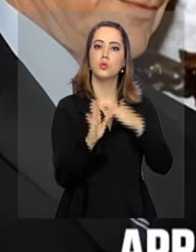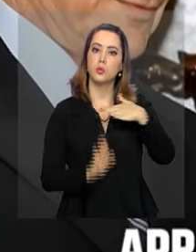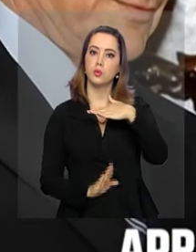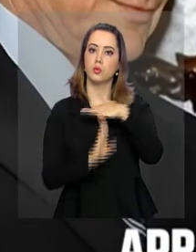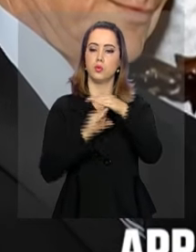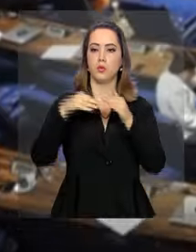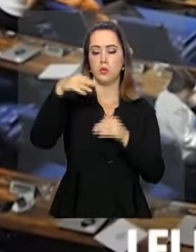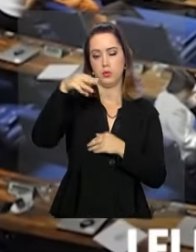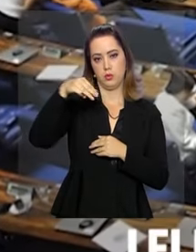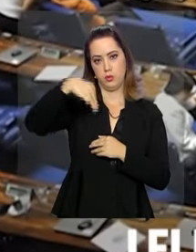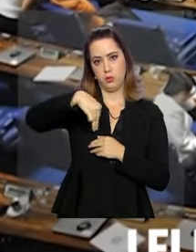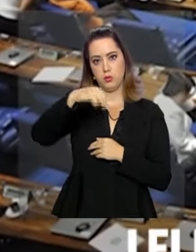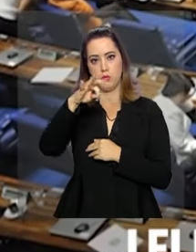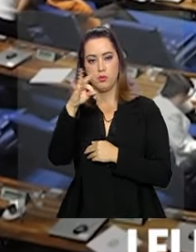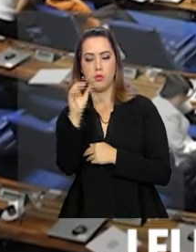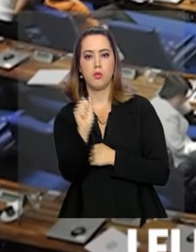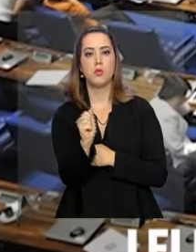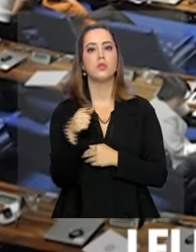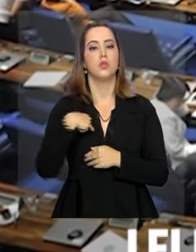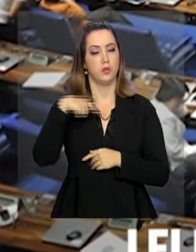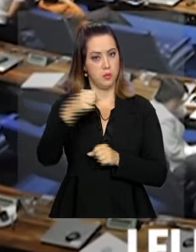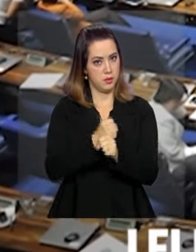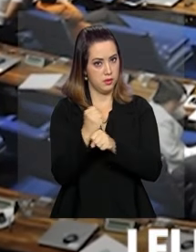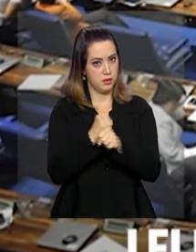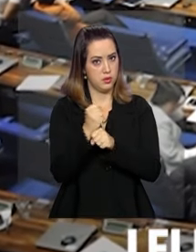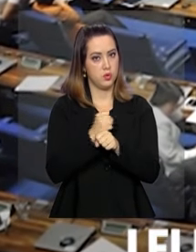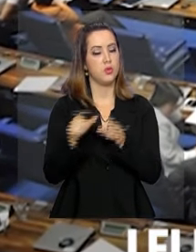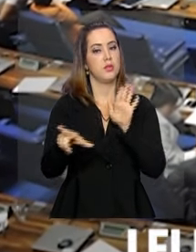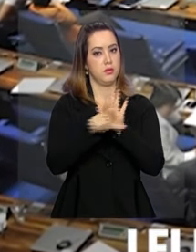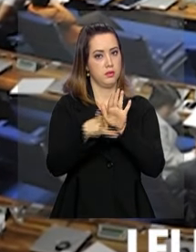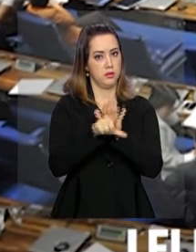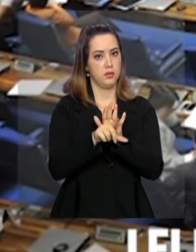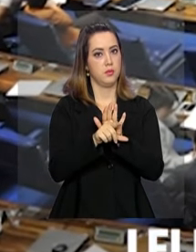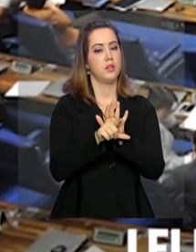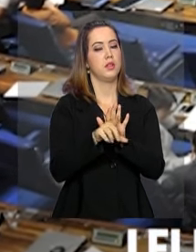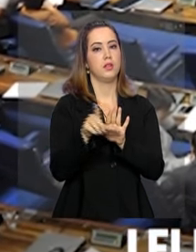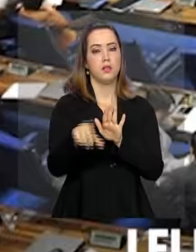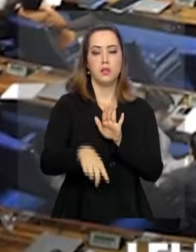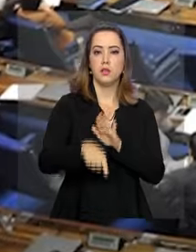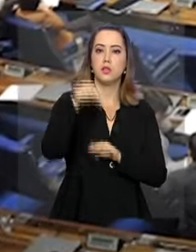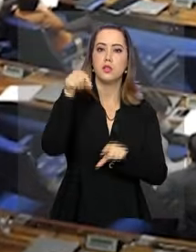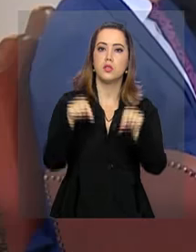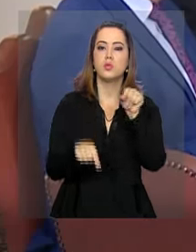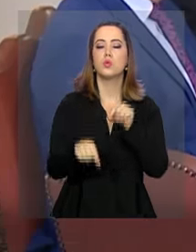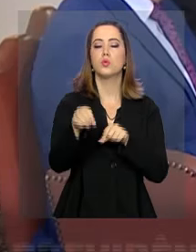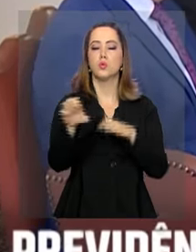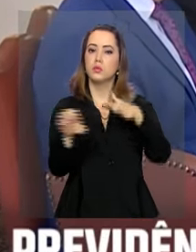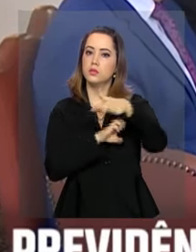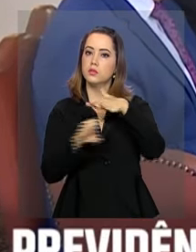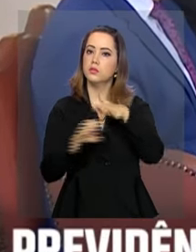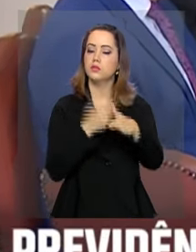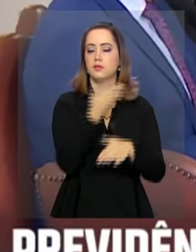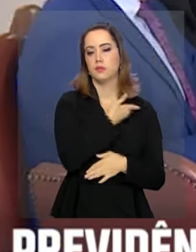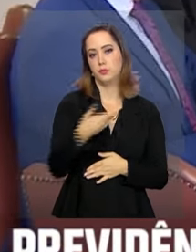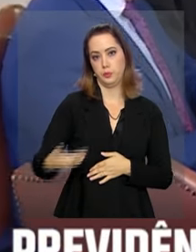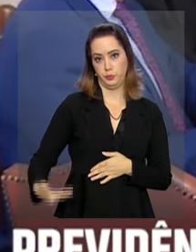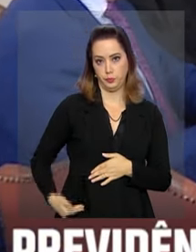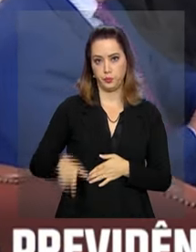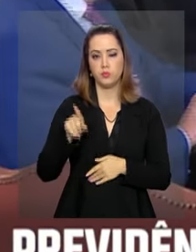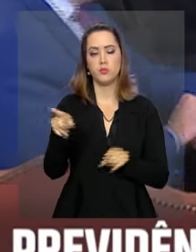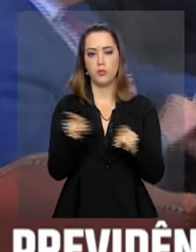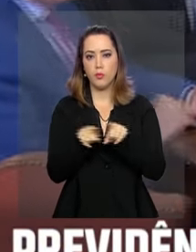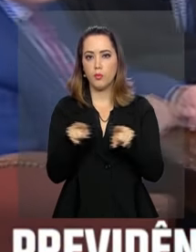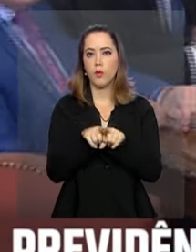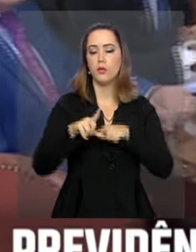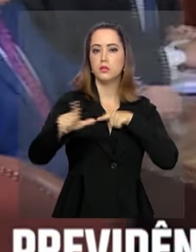para este ano, além da lei que qualifica as nomeações para empresas estatais. O dever de casa ainda